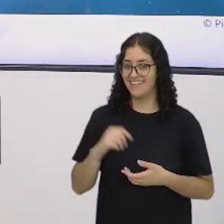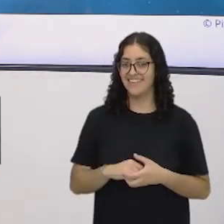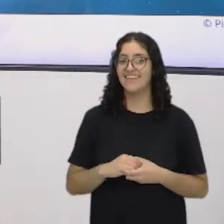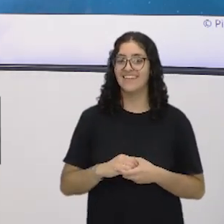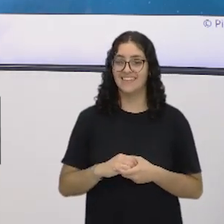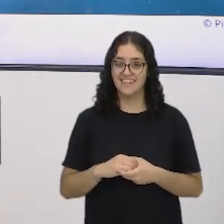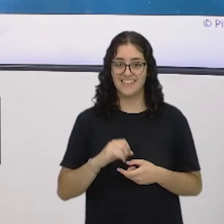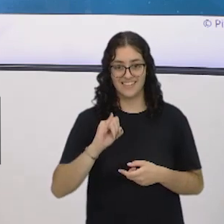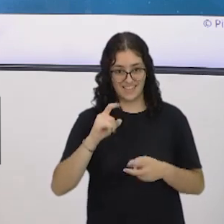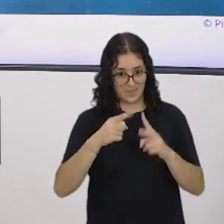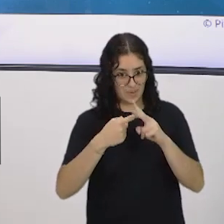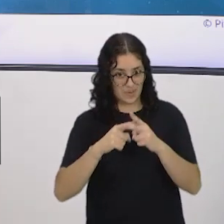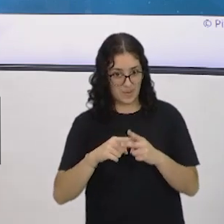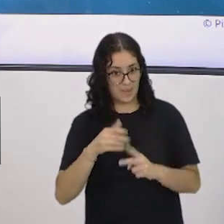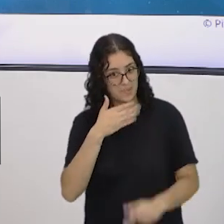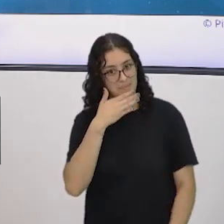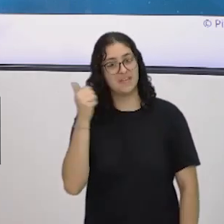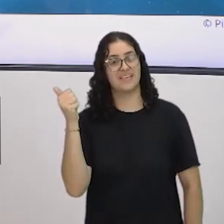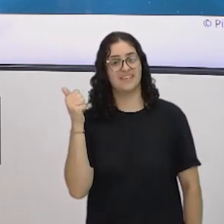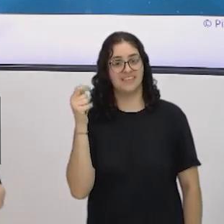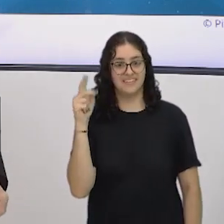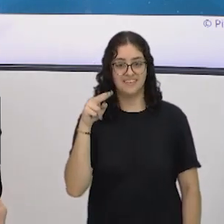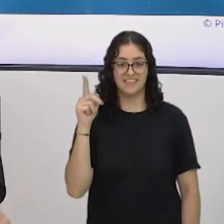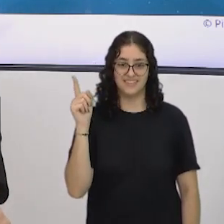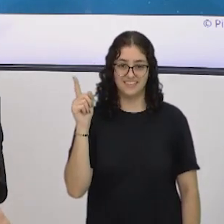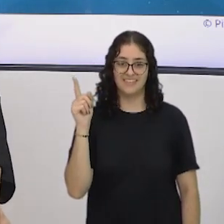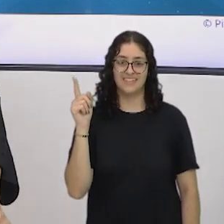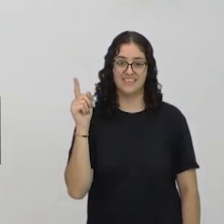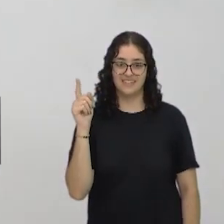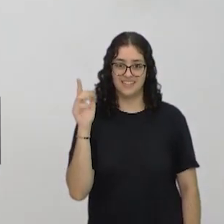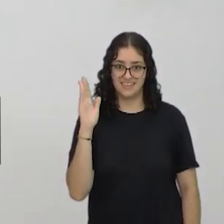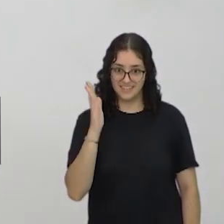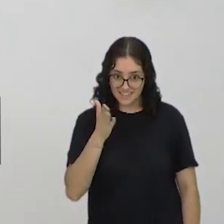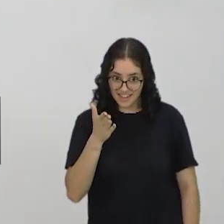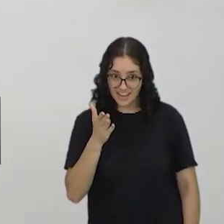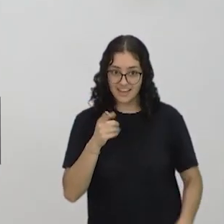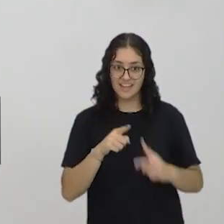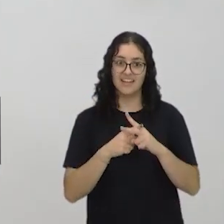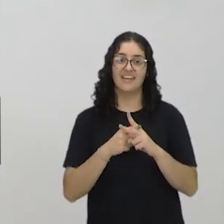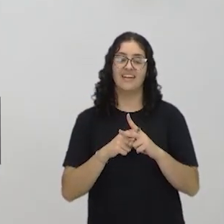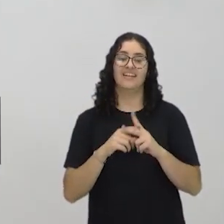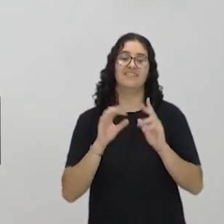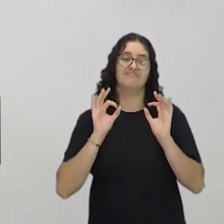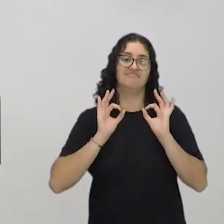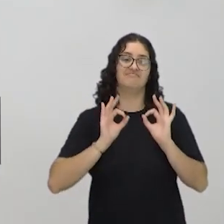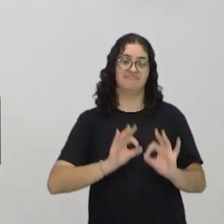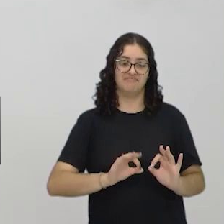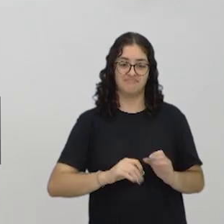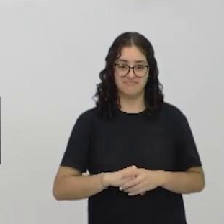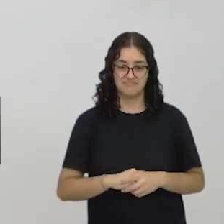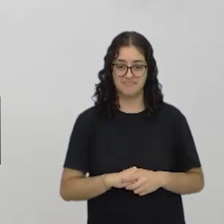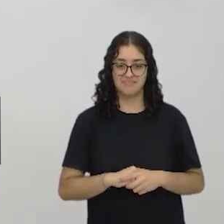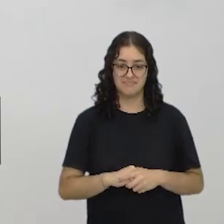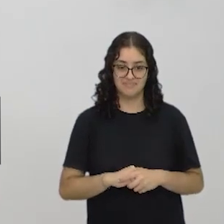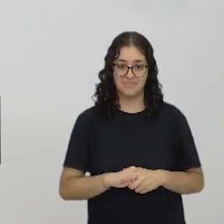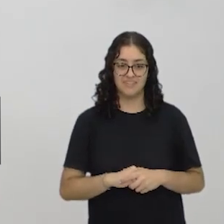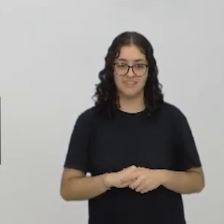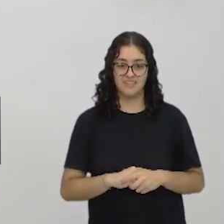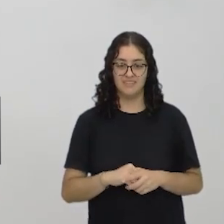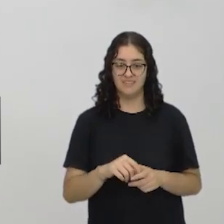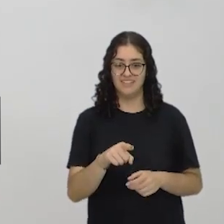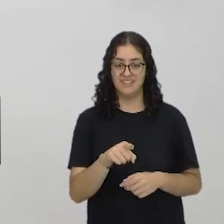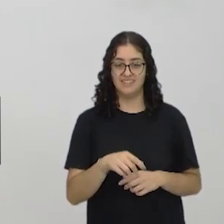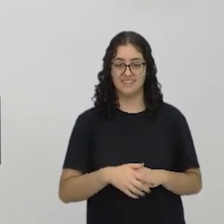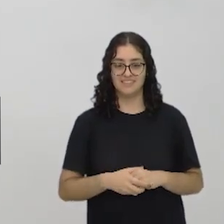lá. Se der para consertar agora, beleza. Ah, já está certo depois. Agora lá, ó. Arrumou? Já está aparecendo ali, os números não mentem. Então tá